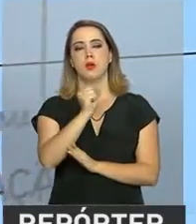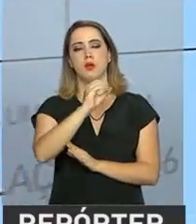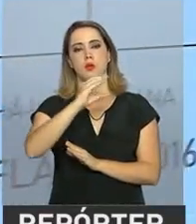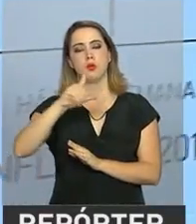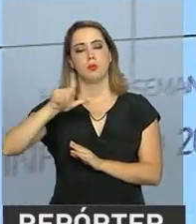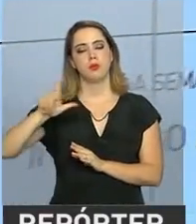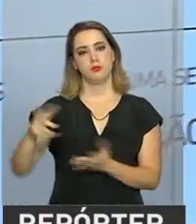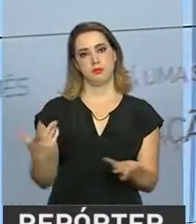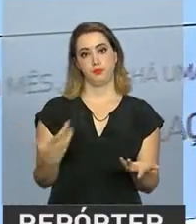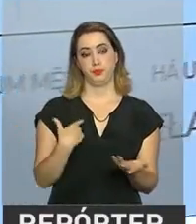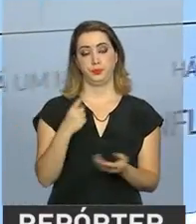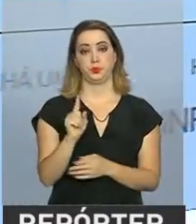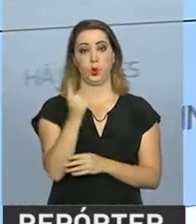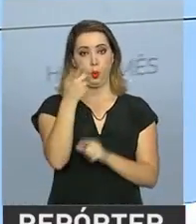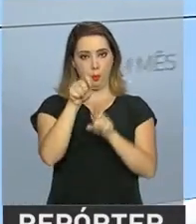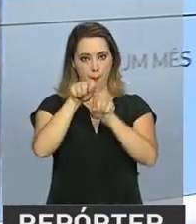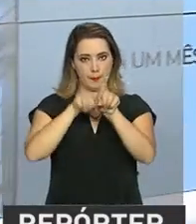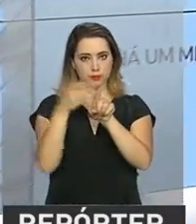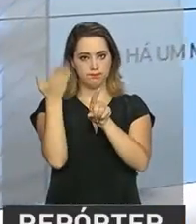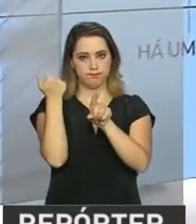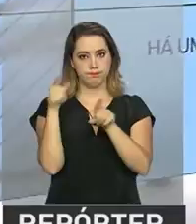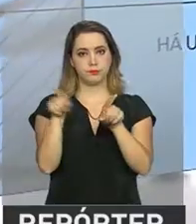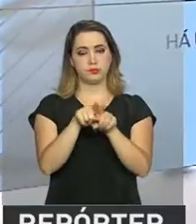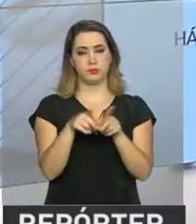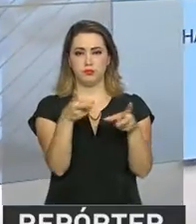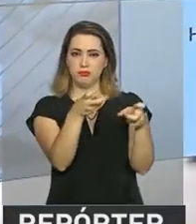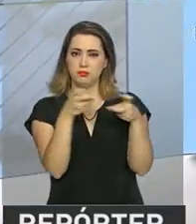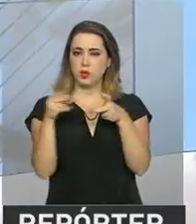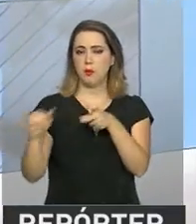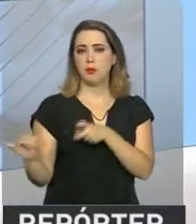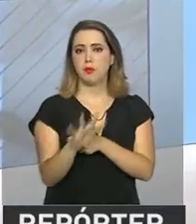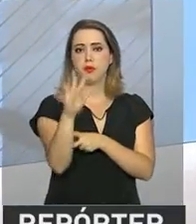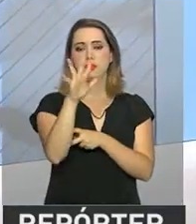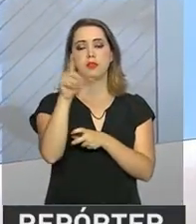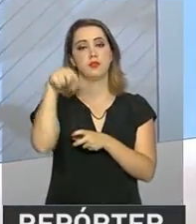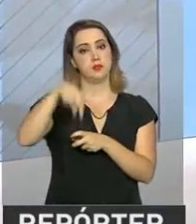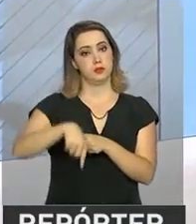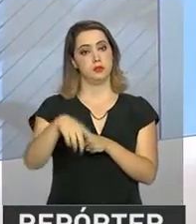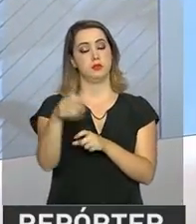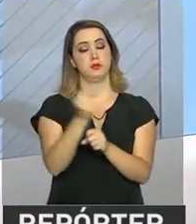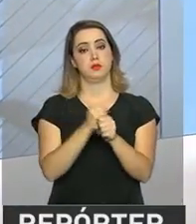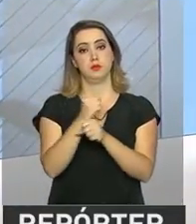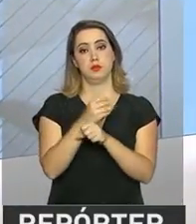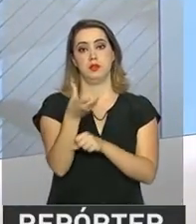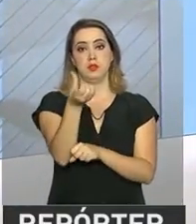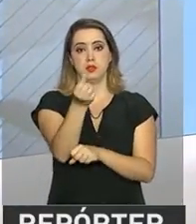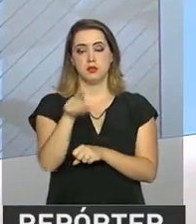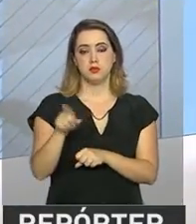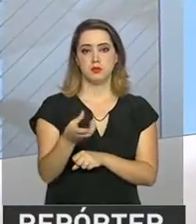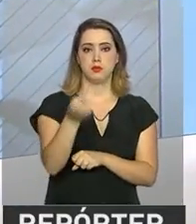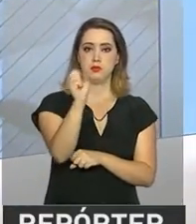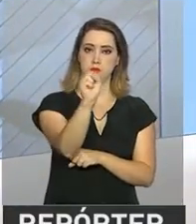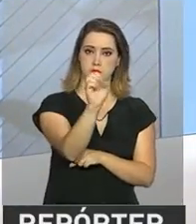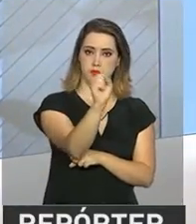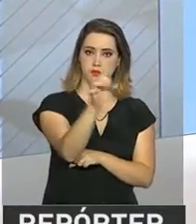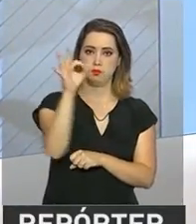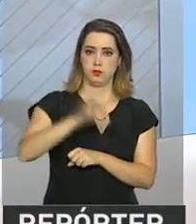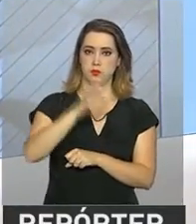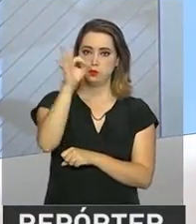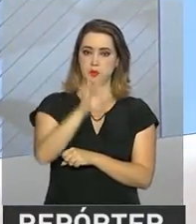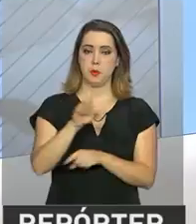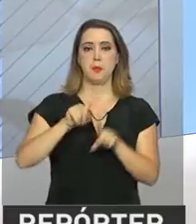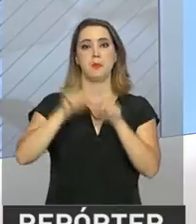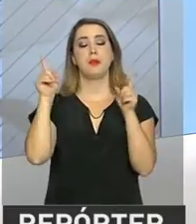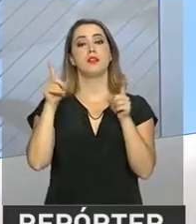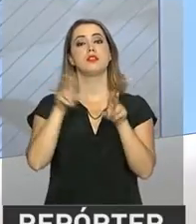mês a expectativa dos analistas era de que a inflação para 2016 ficaria em 6,88 por cento na semana passada esse